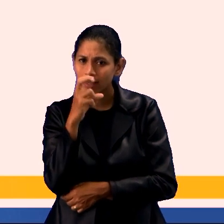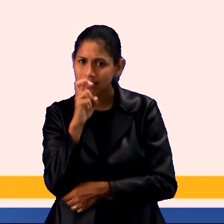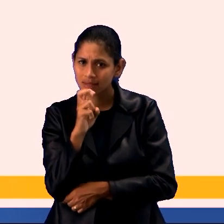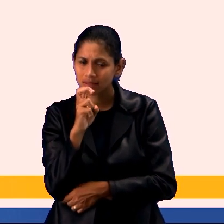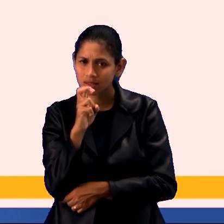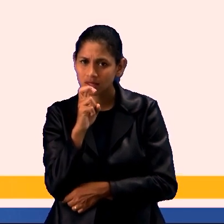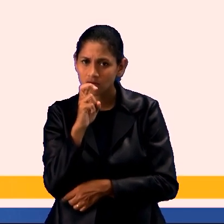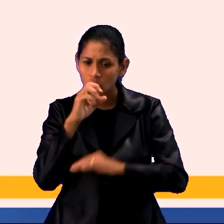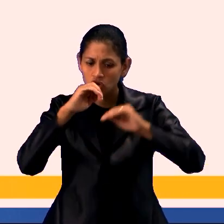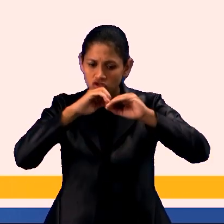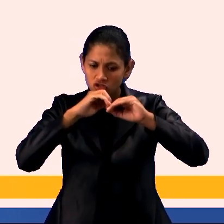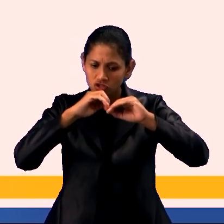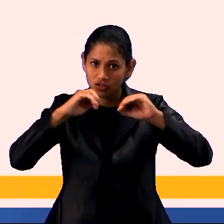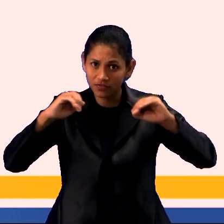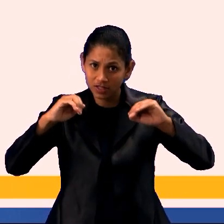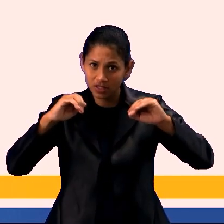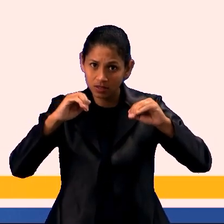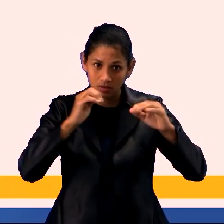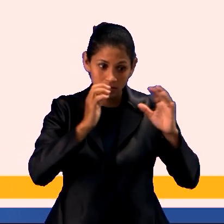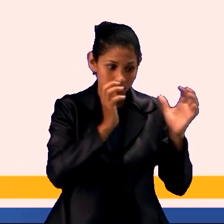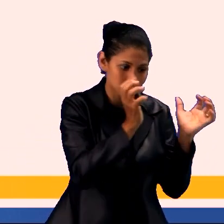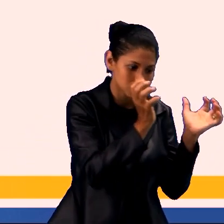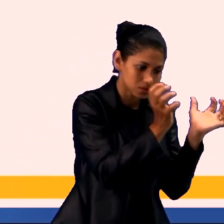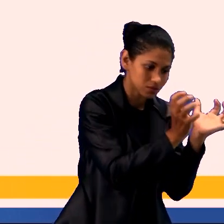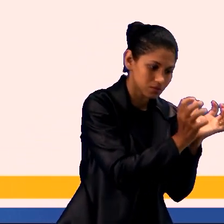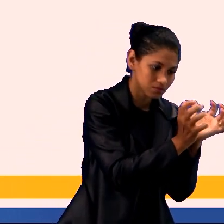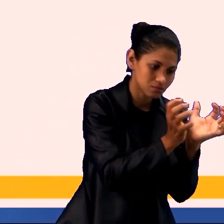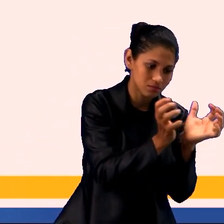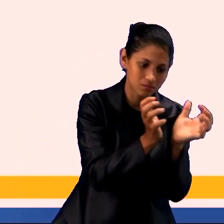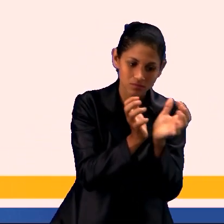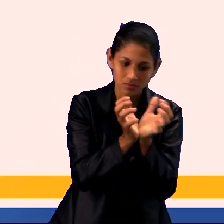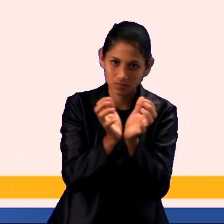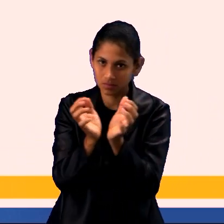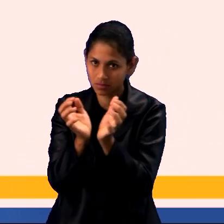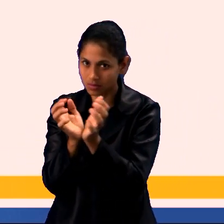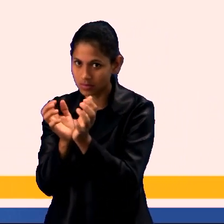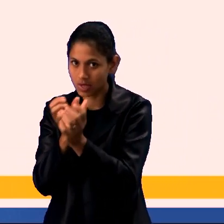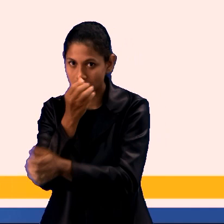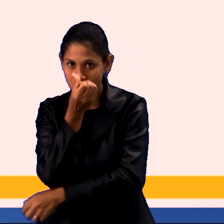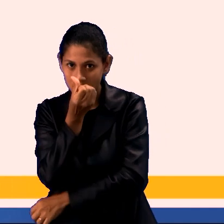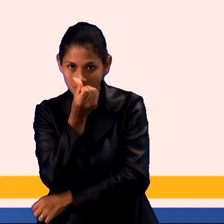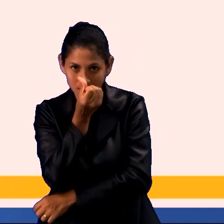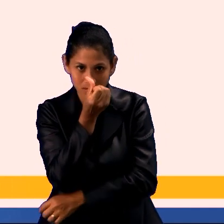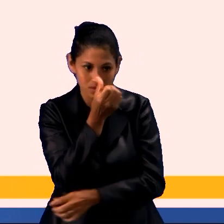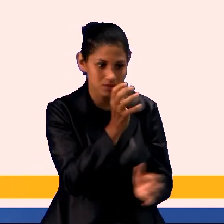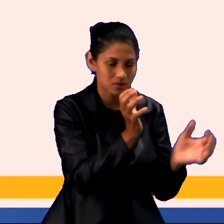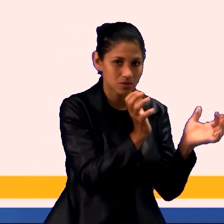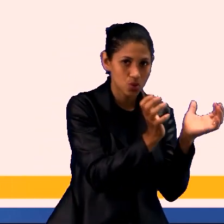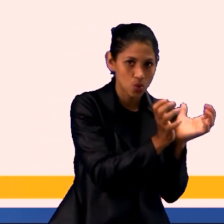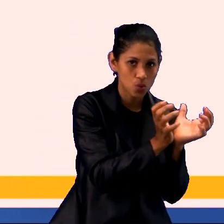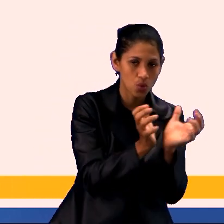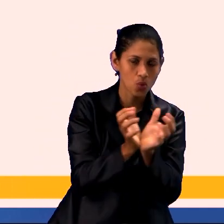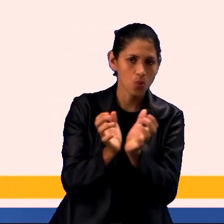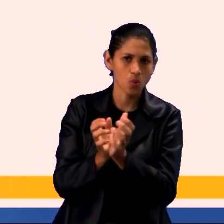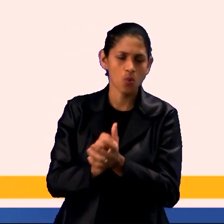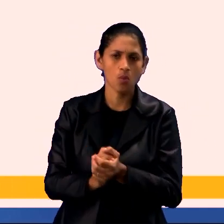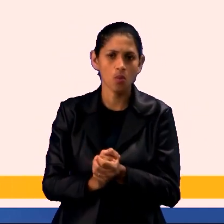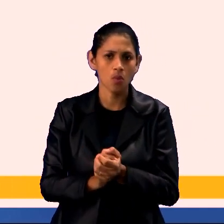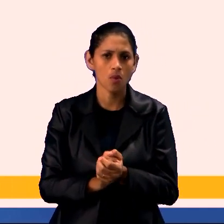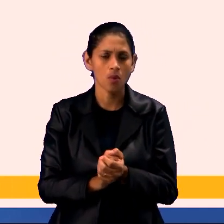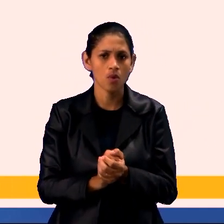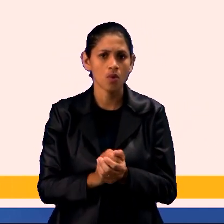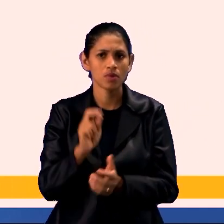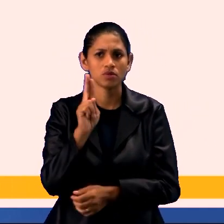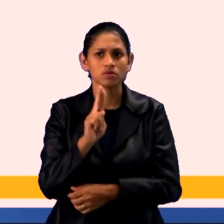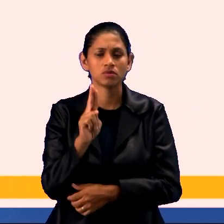divididos em 6 grupos e utilizamos apenas 2 desses 6 grupos. É isso que a fração 2/6 me diz. Então, o